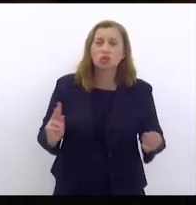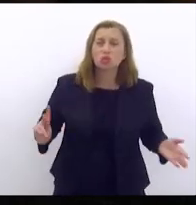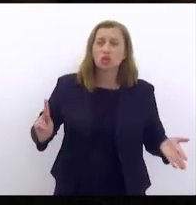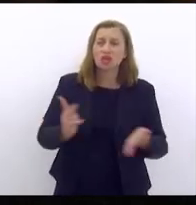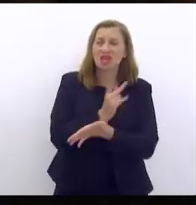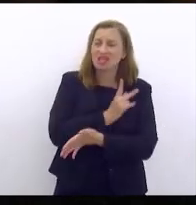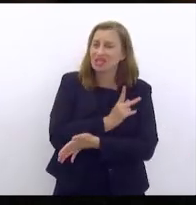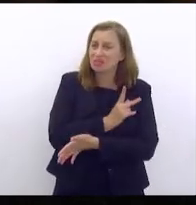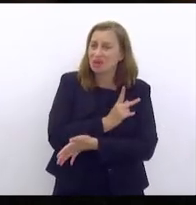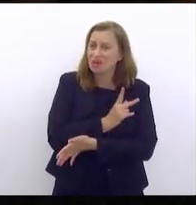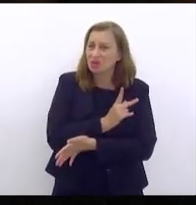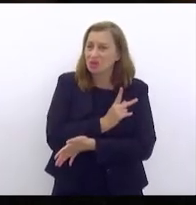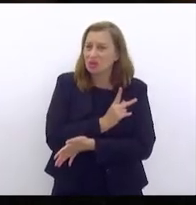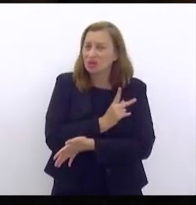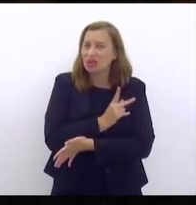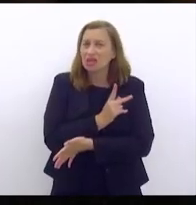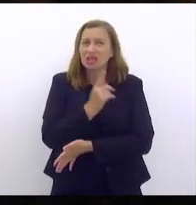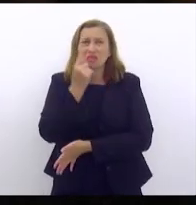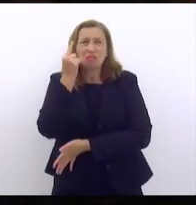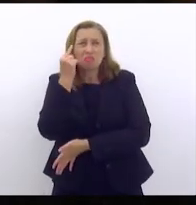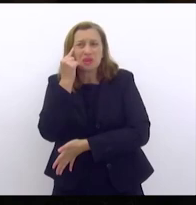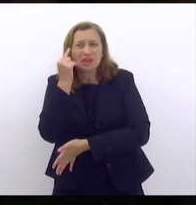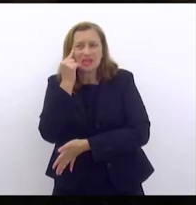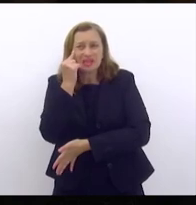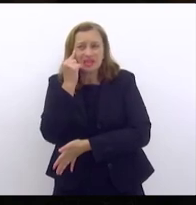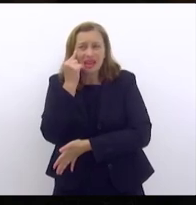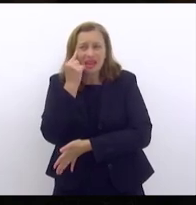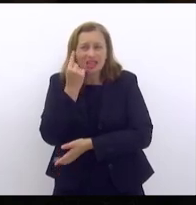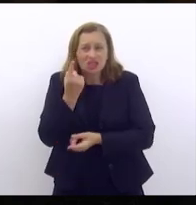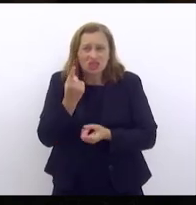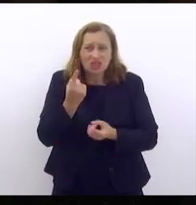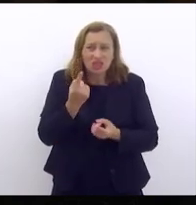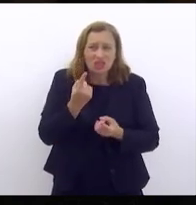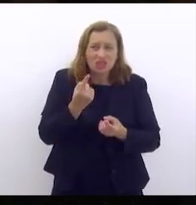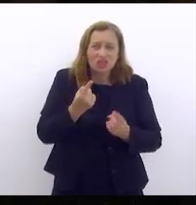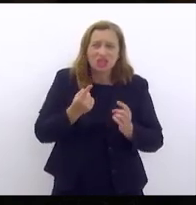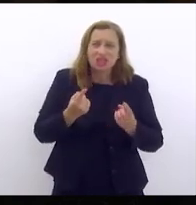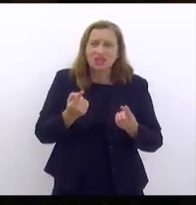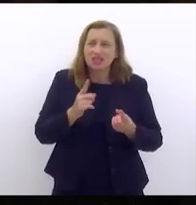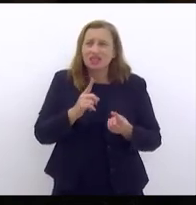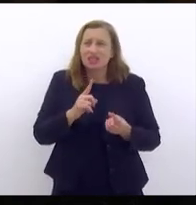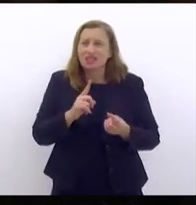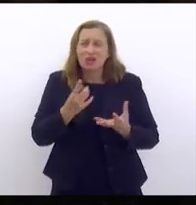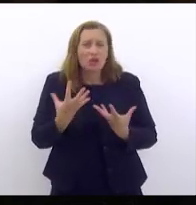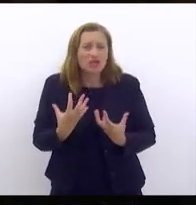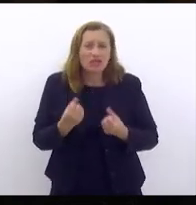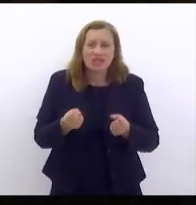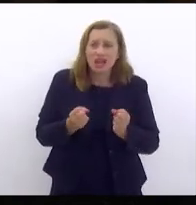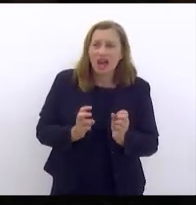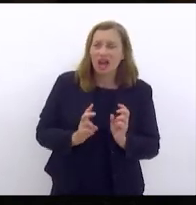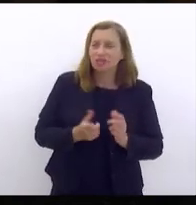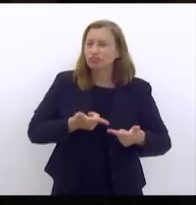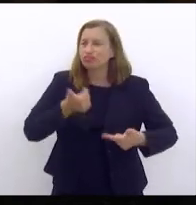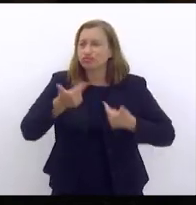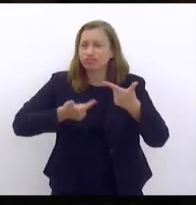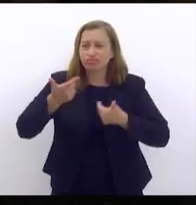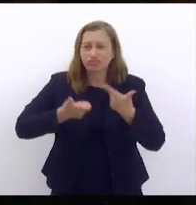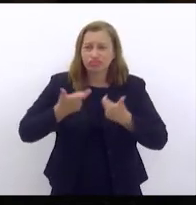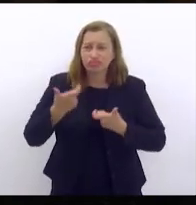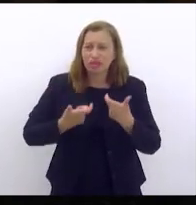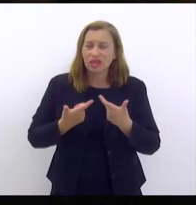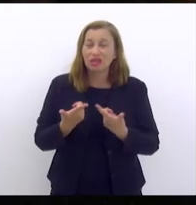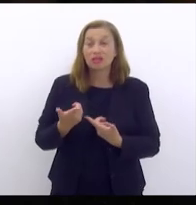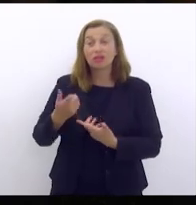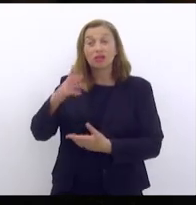não naturalizar a lógica de enfrentamento, de tiroteio, de confrontos, é algo essencial